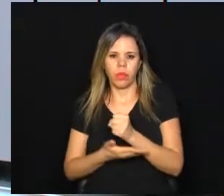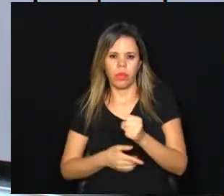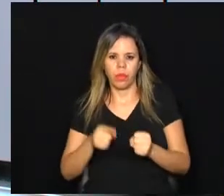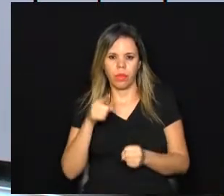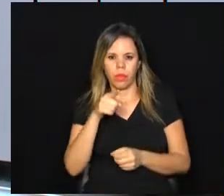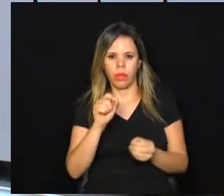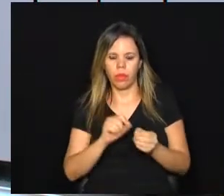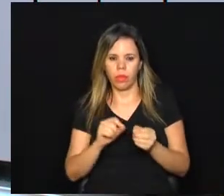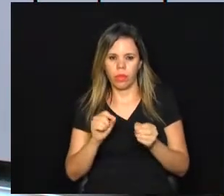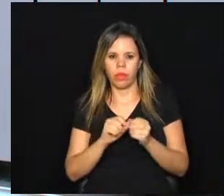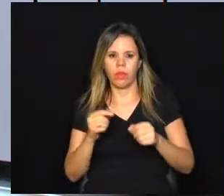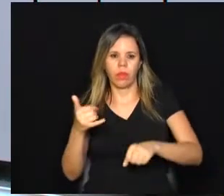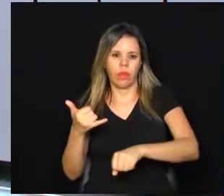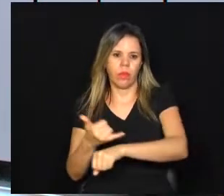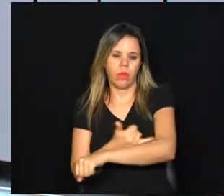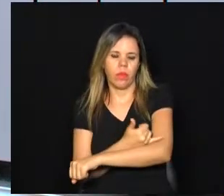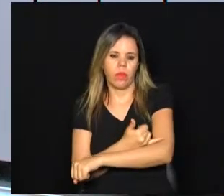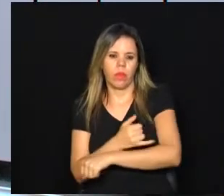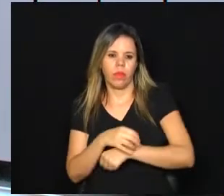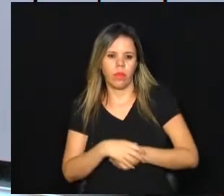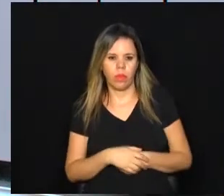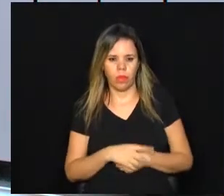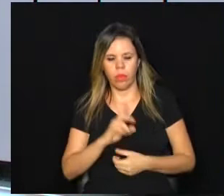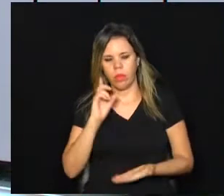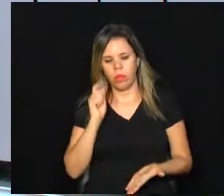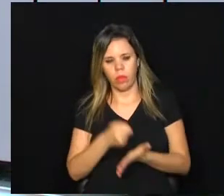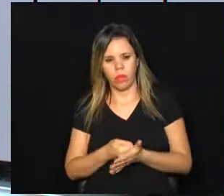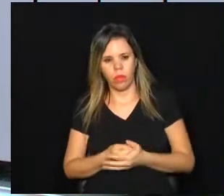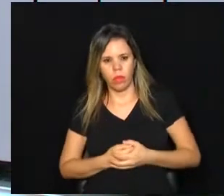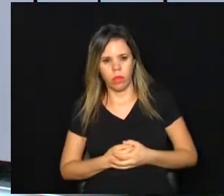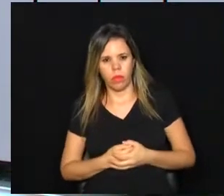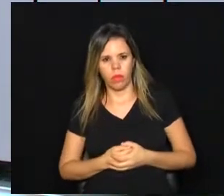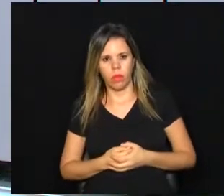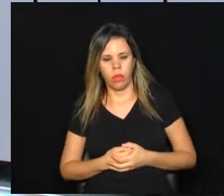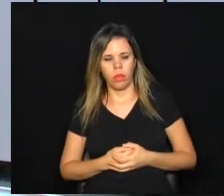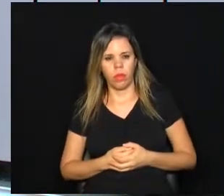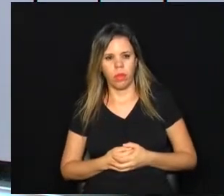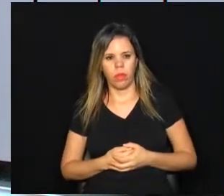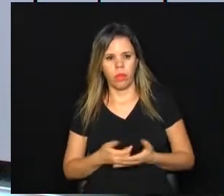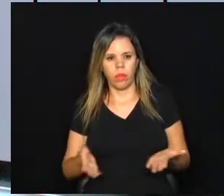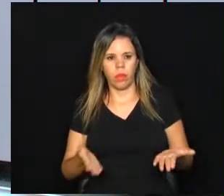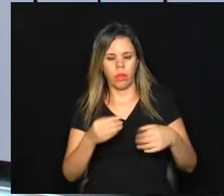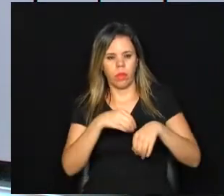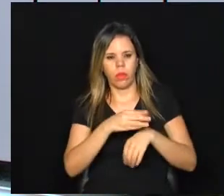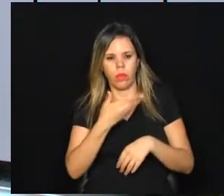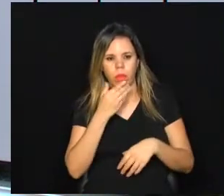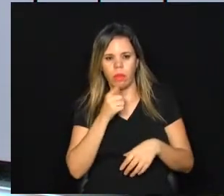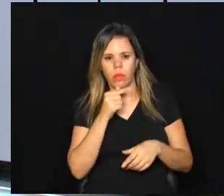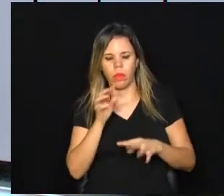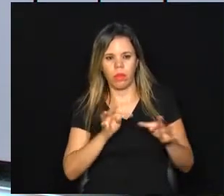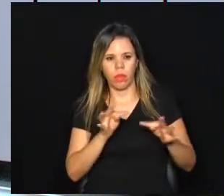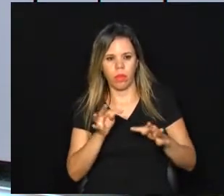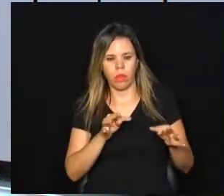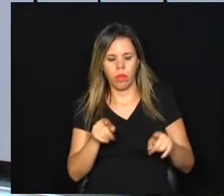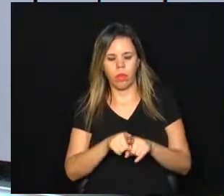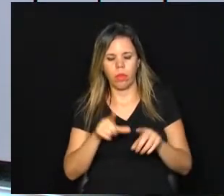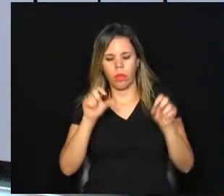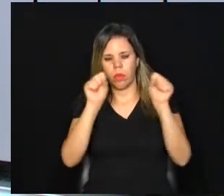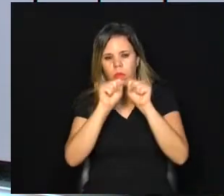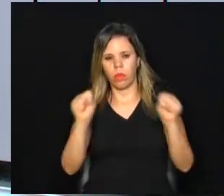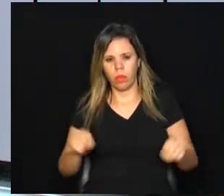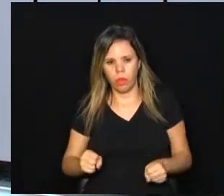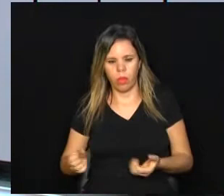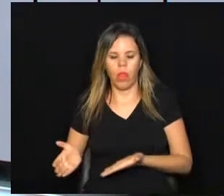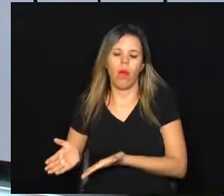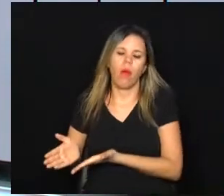fazer a infraestrutura de saneamento. Você tem que garantir não apenas levar água tratada, mas você ter o sistema de